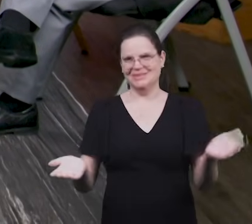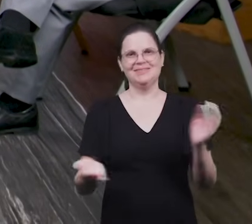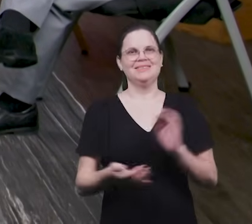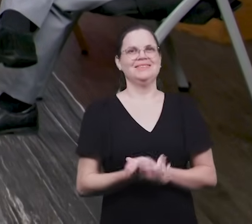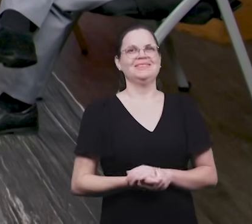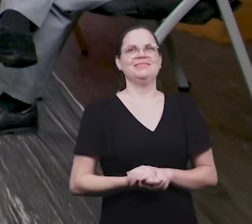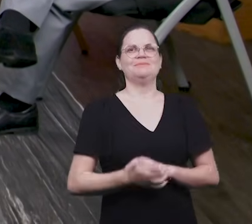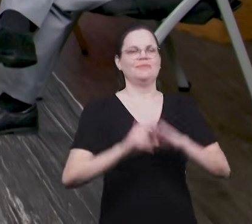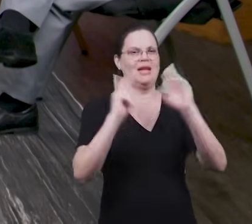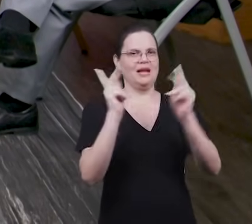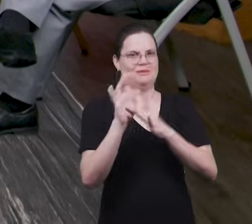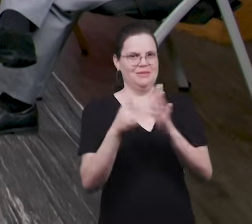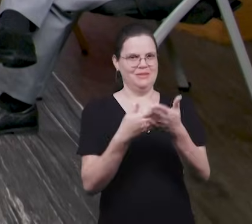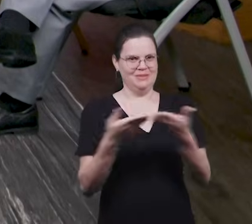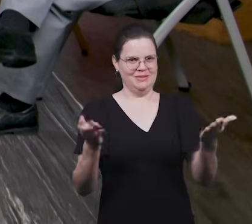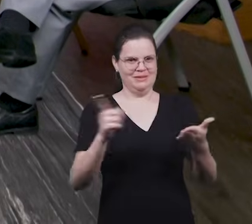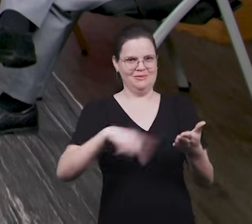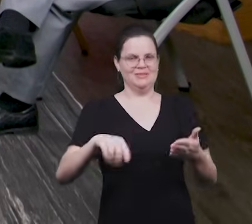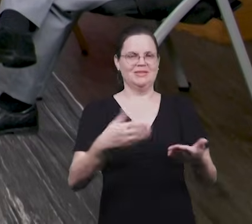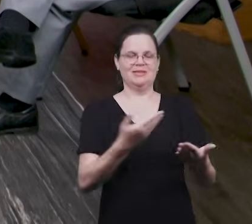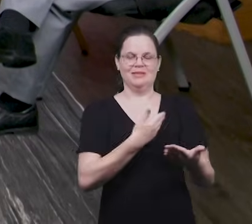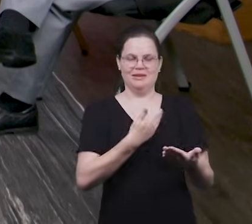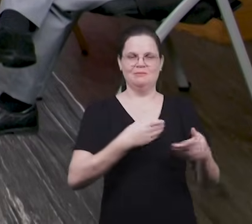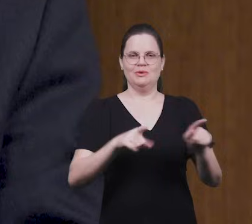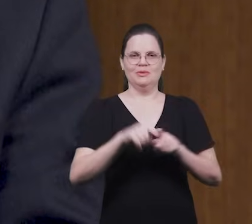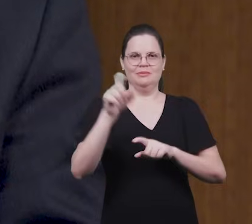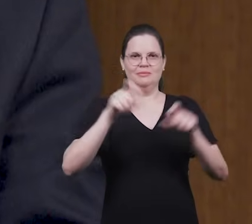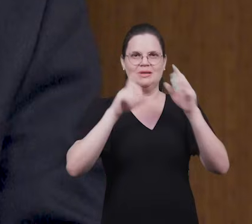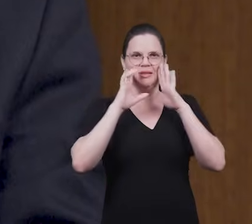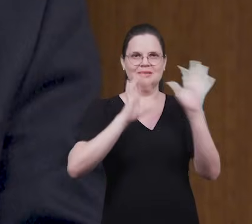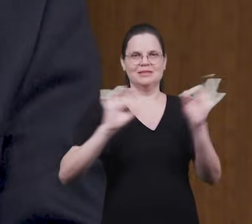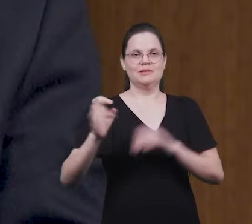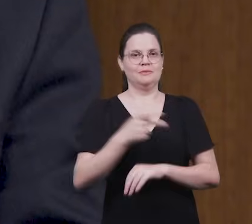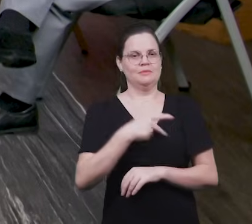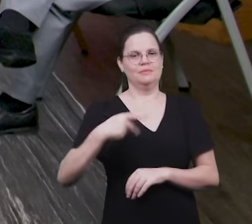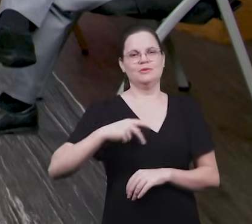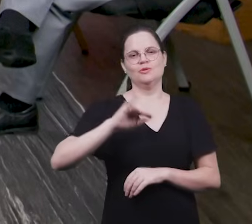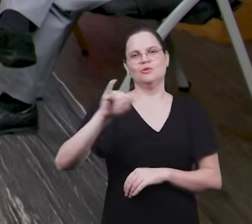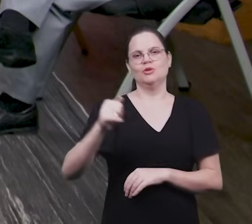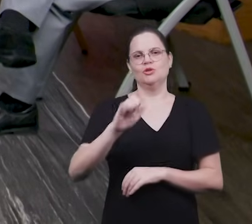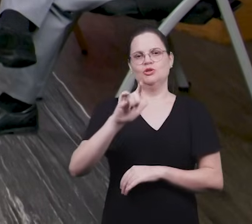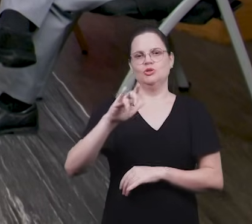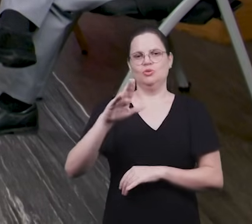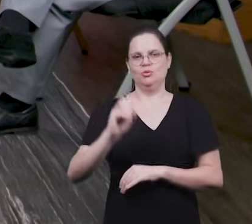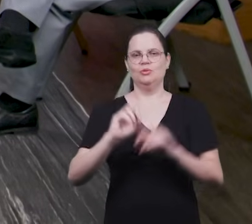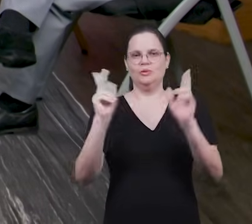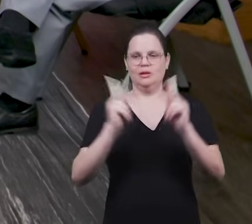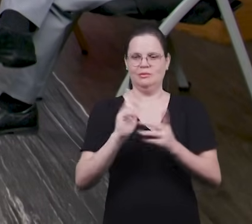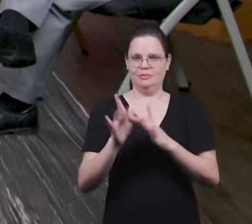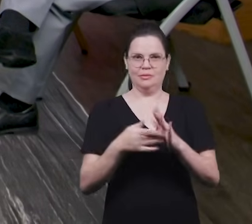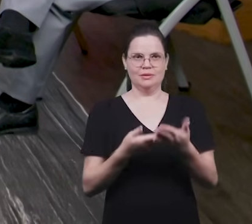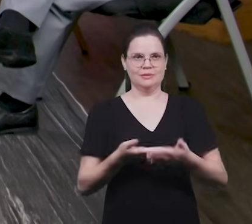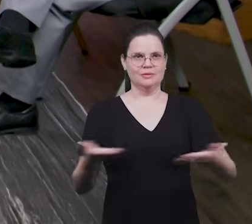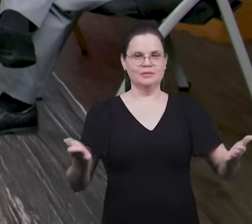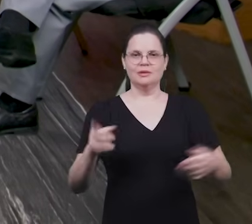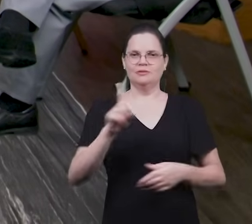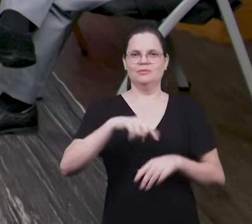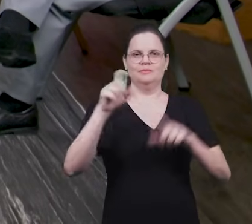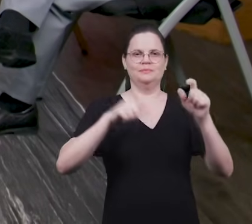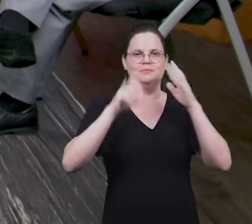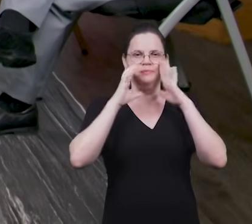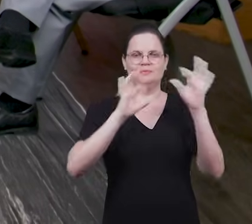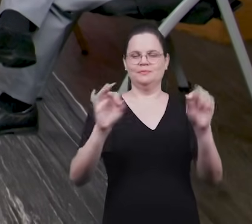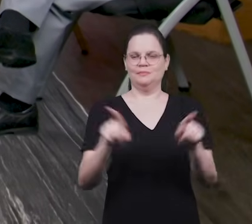do Senhor, pastor Josias, a paz do Senhor, companheiros, a paz do Senhor a todos que estão conosco hoje. Pastor Júlio Filgueiras, a paz do Senhor. Paz do Senhor aos pastores e a todos